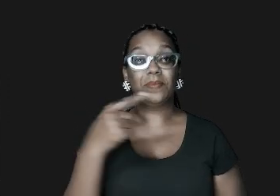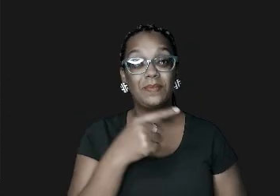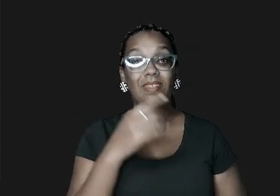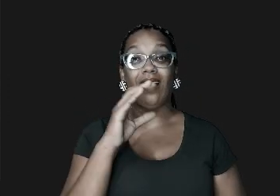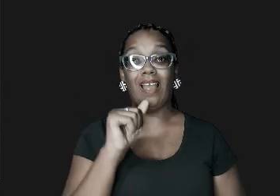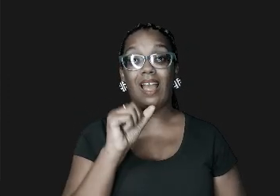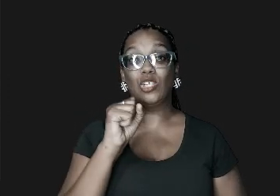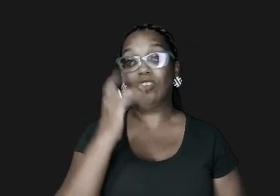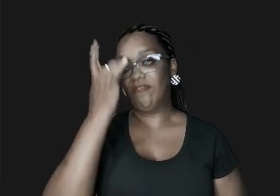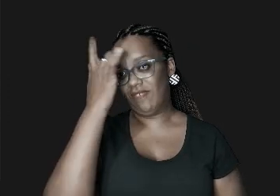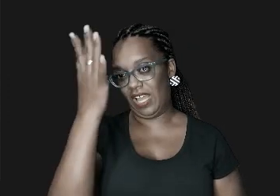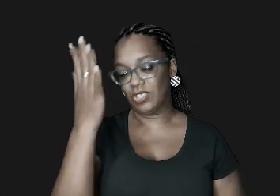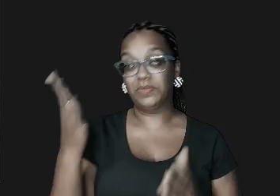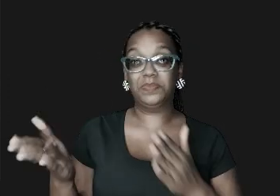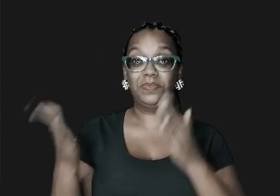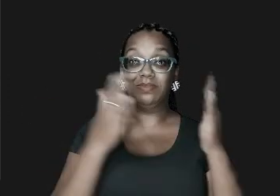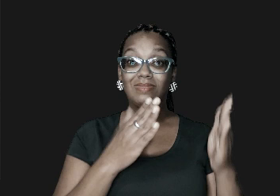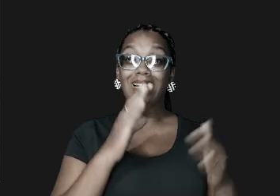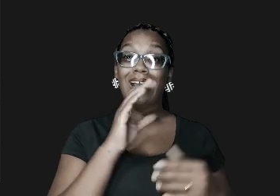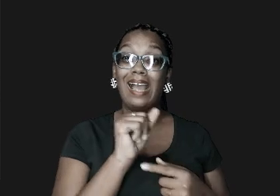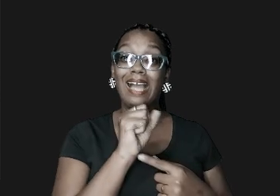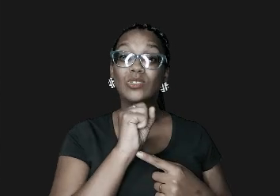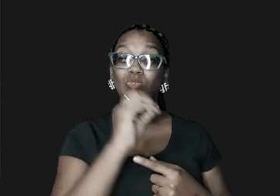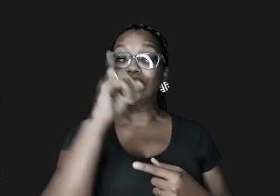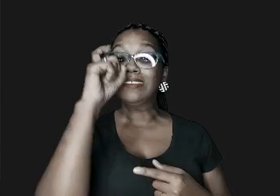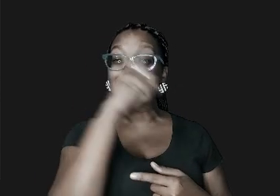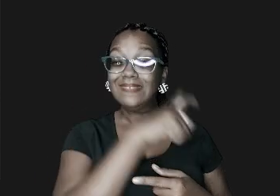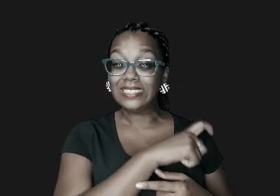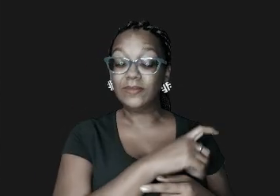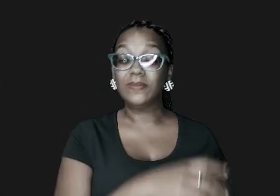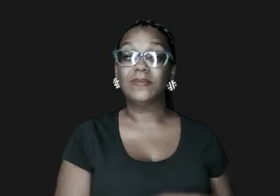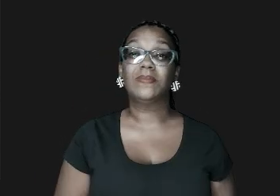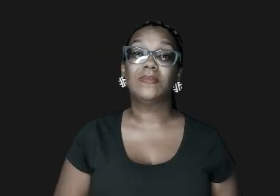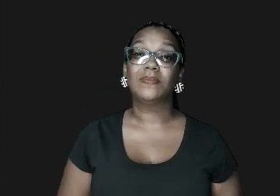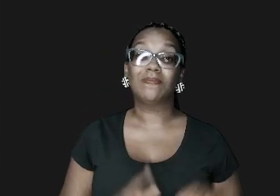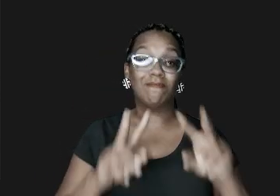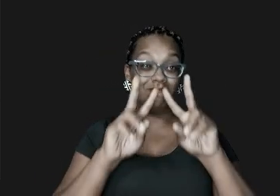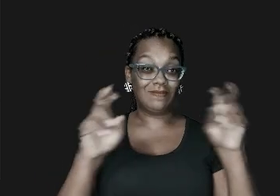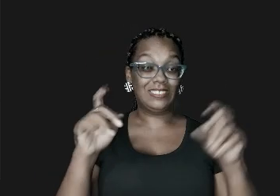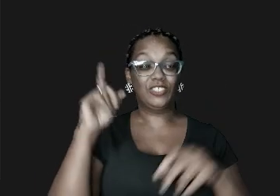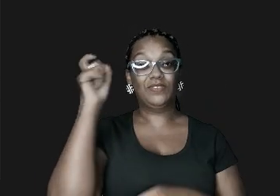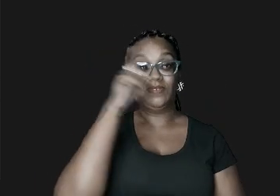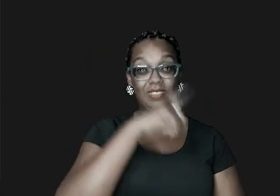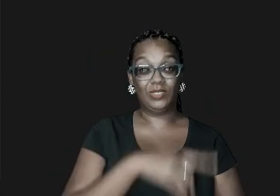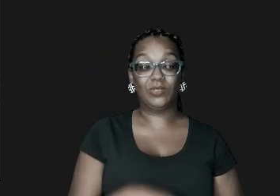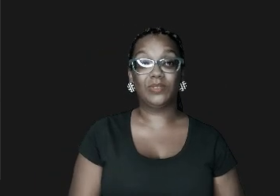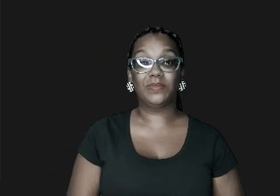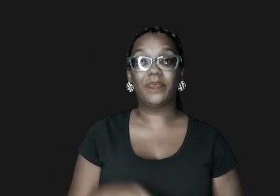rapidamente aqui esse caso era o caso fácil o caso o caso difícil